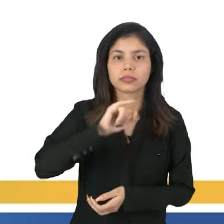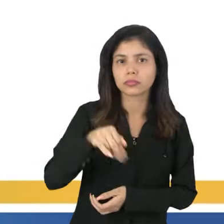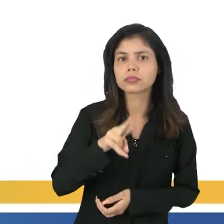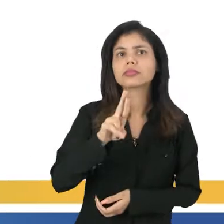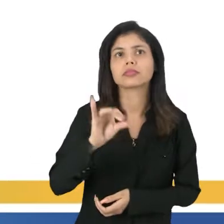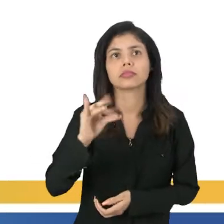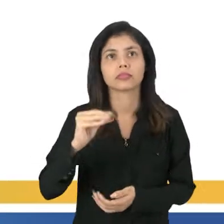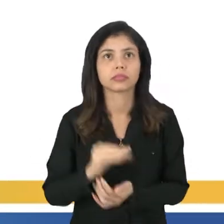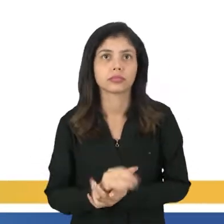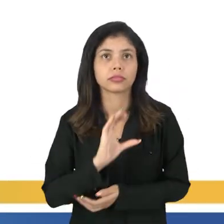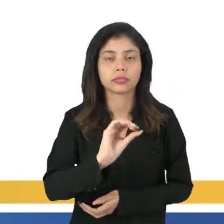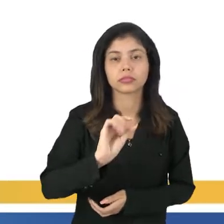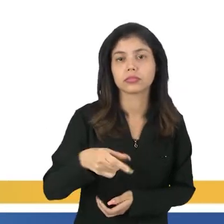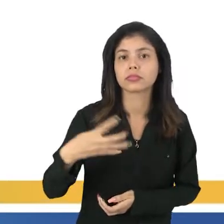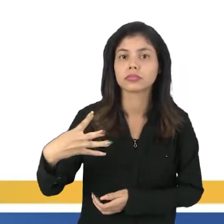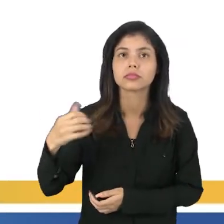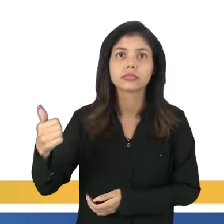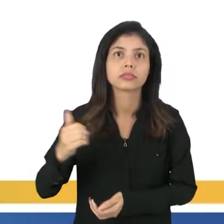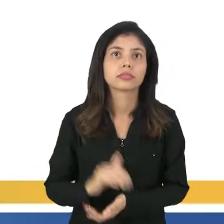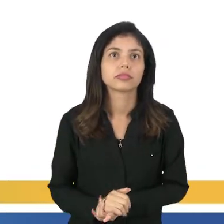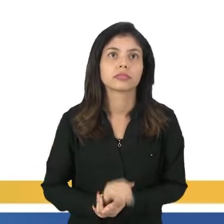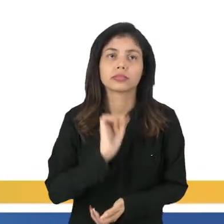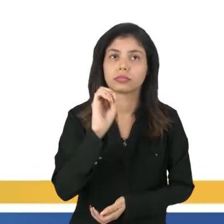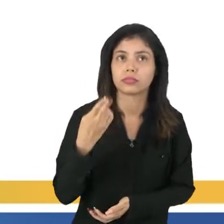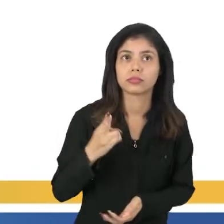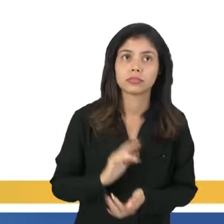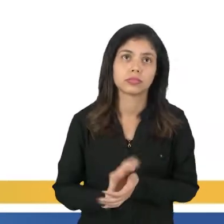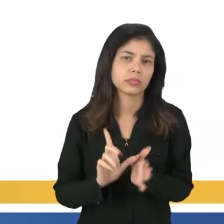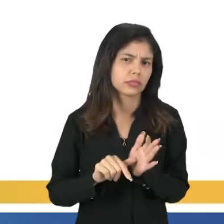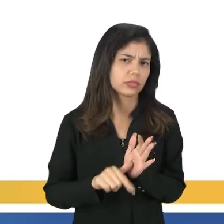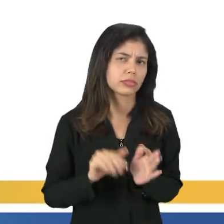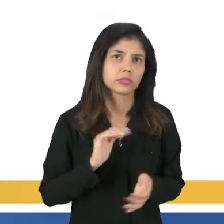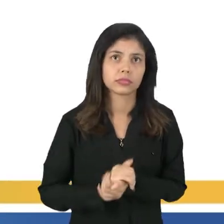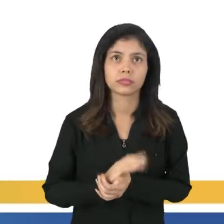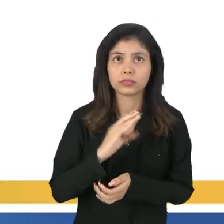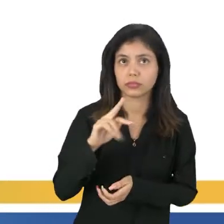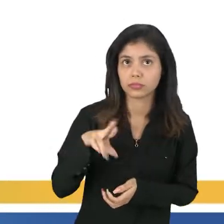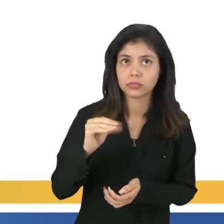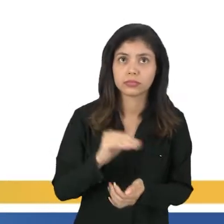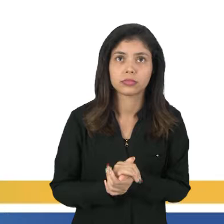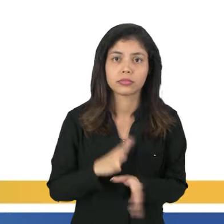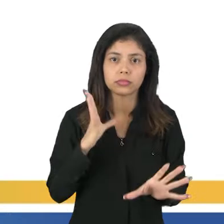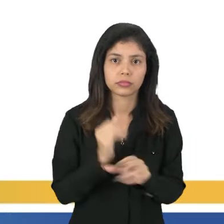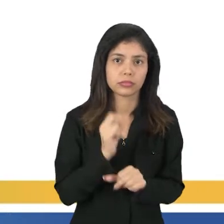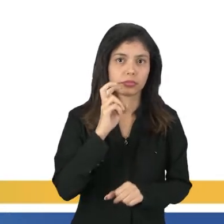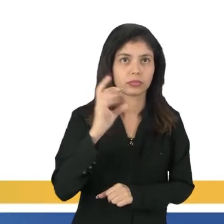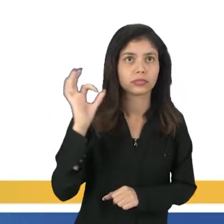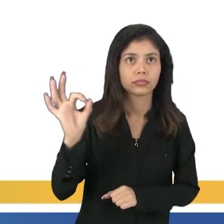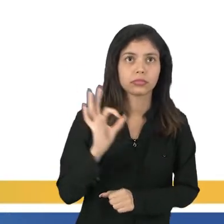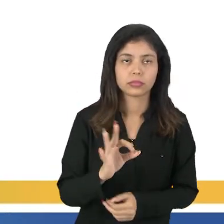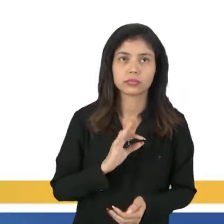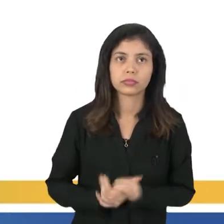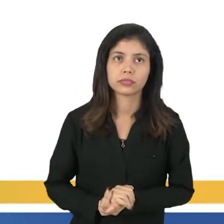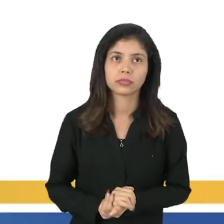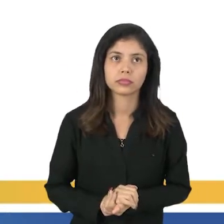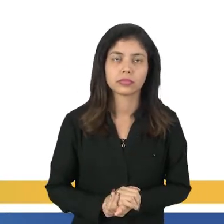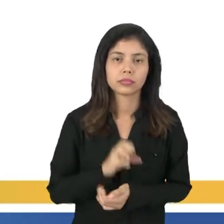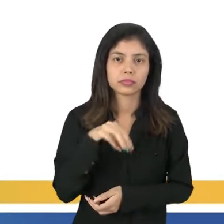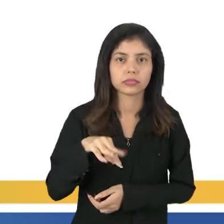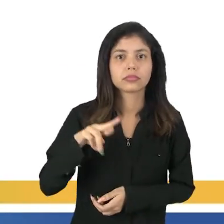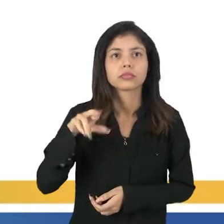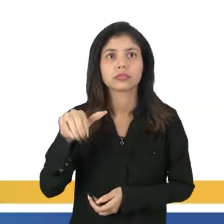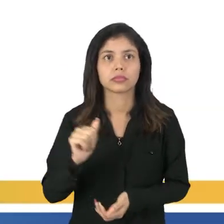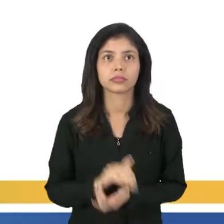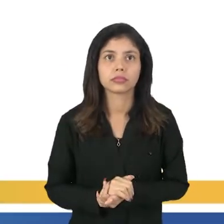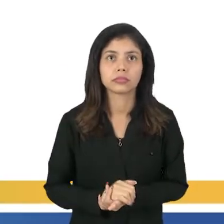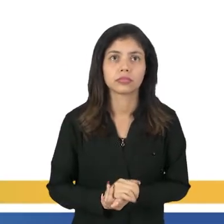estão em 0,41%, ou que vai atrasar sua conta e terá um acréscimo de 5% de multa, ou